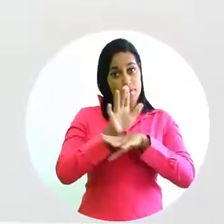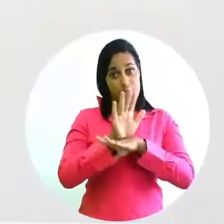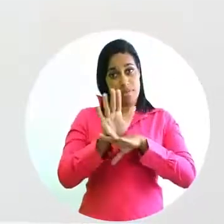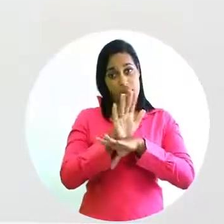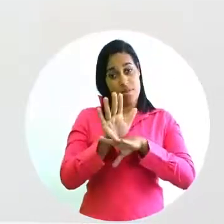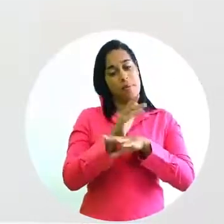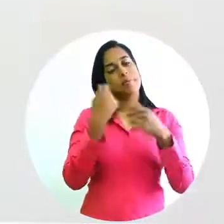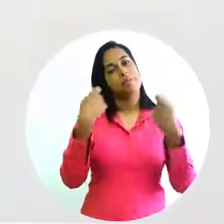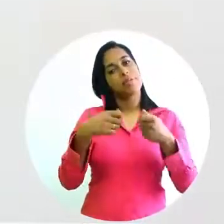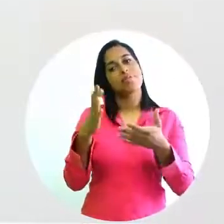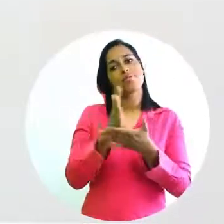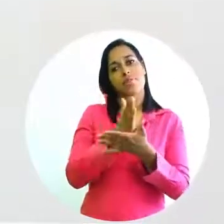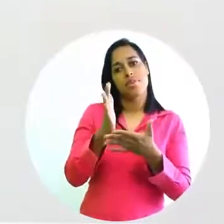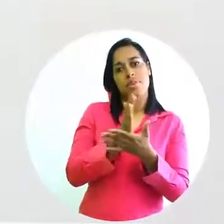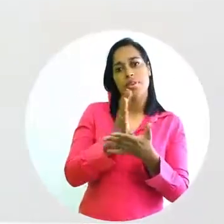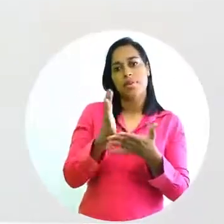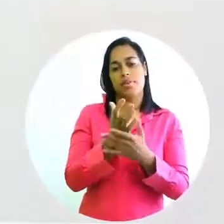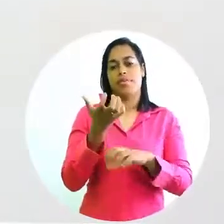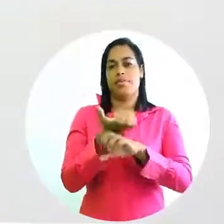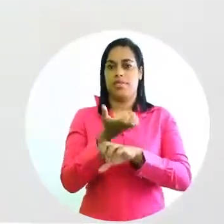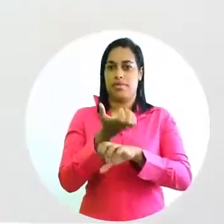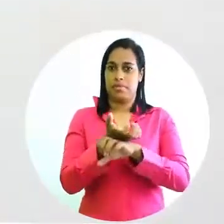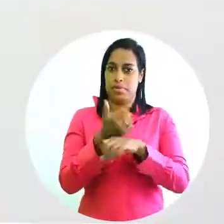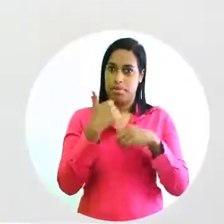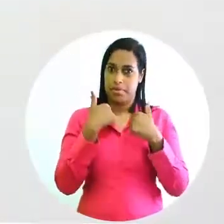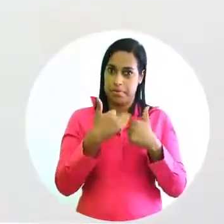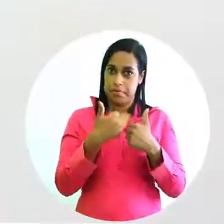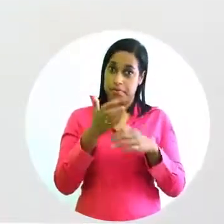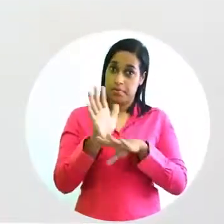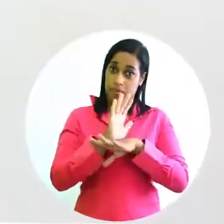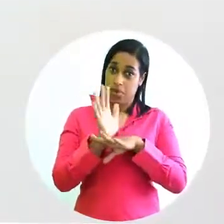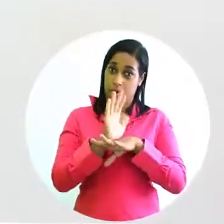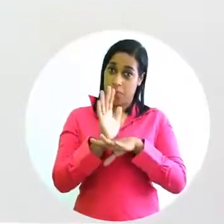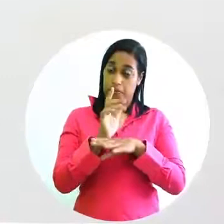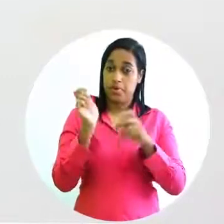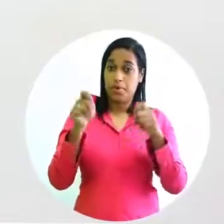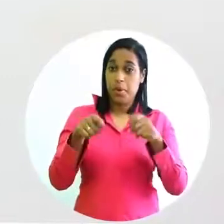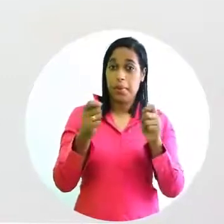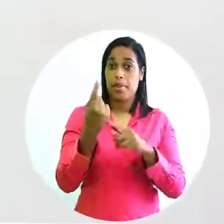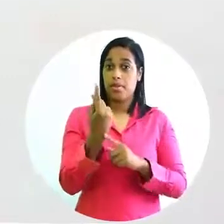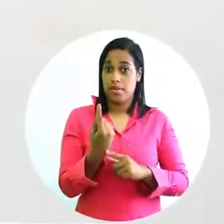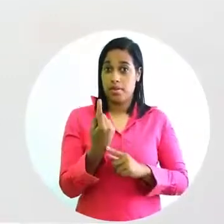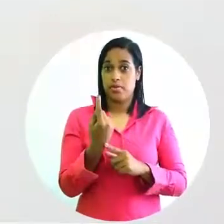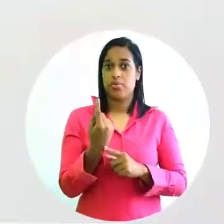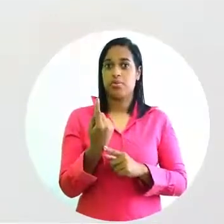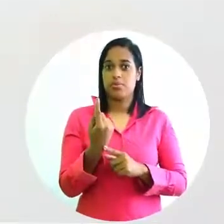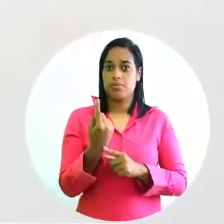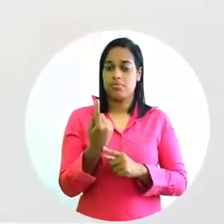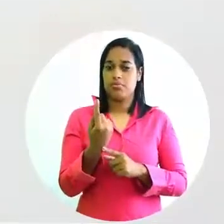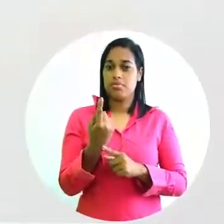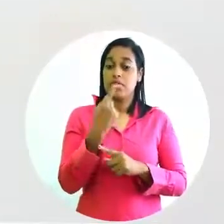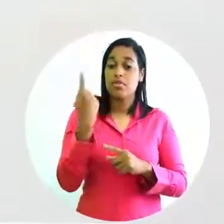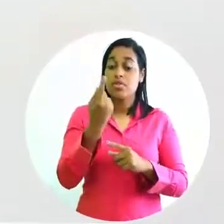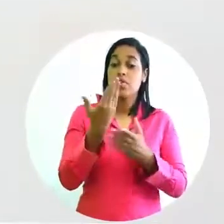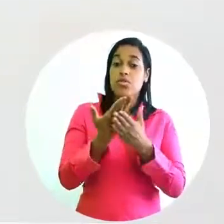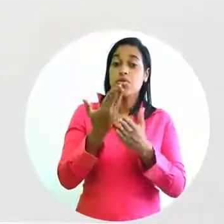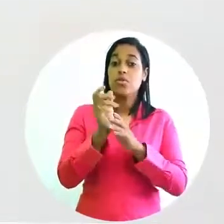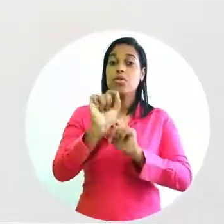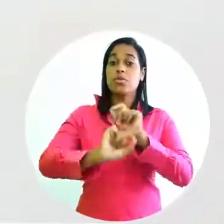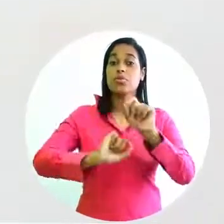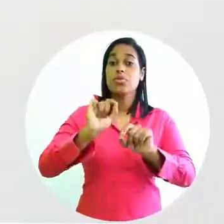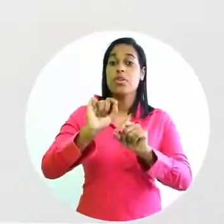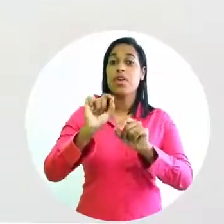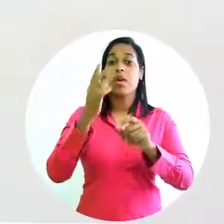deve deixar de ler o caderno da disciplina. No vídeo da competência 1, nós tratamos sobre as noções básicas